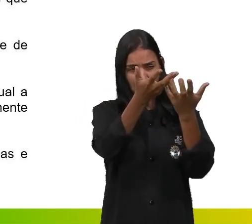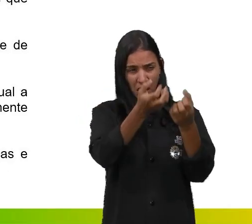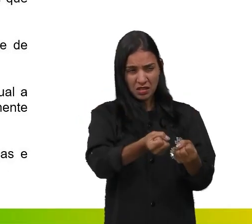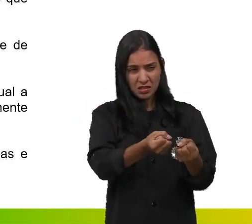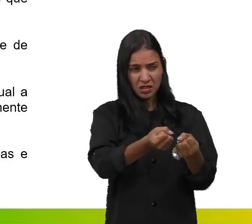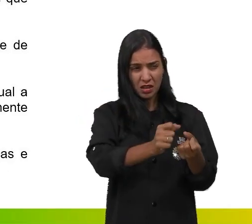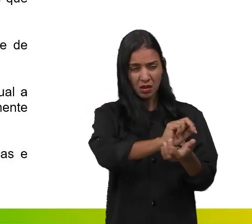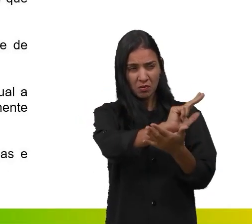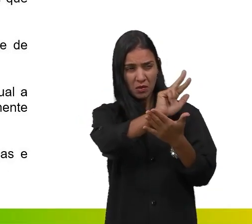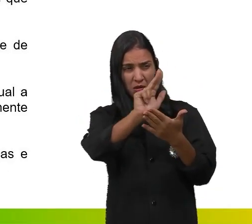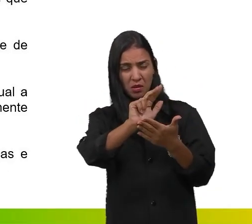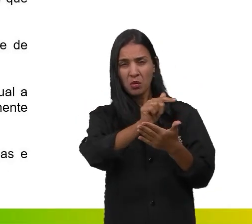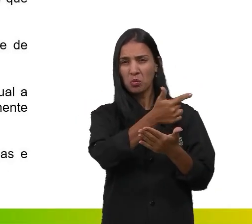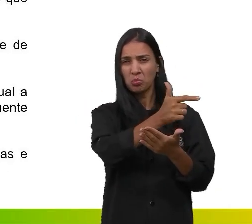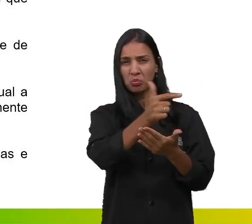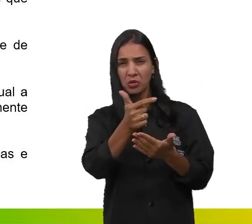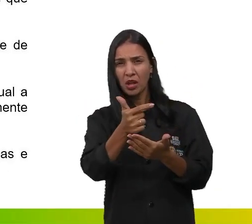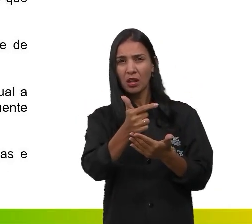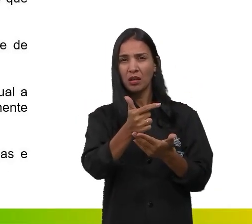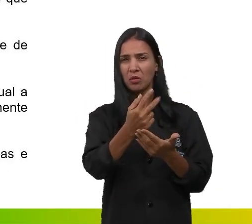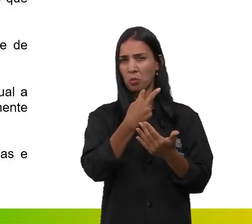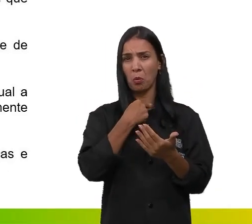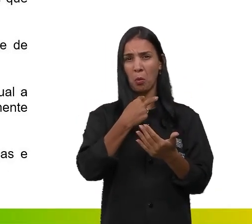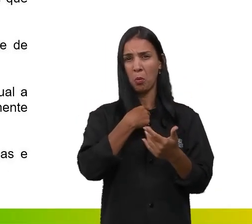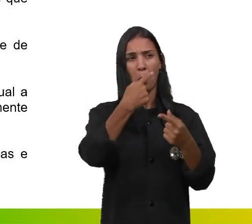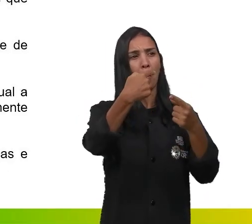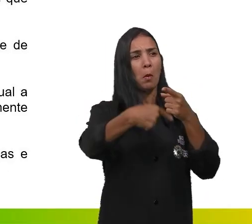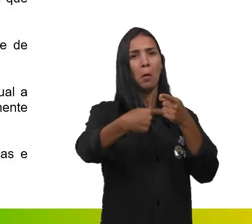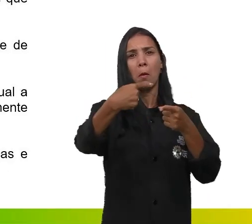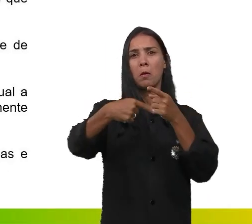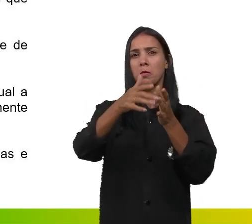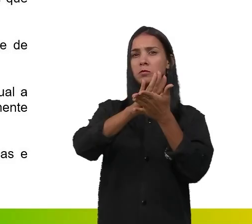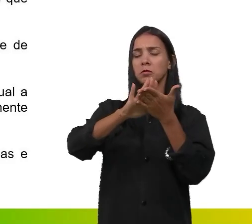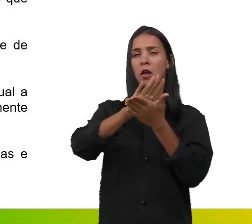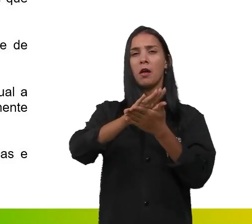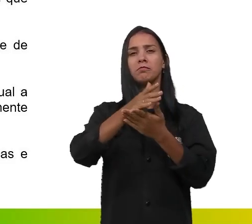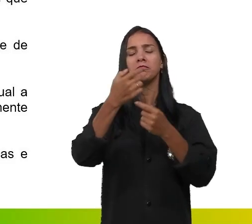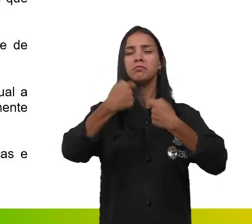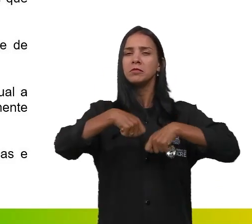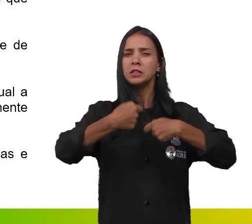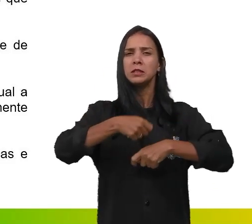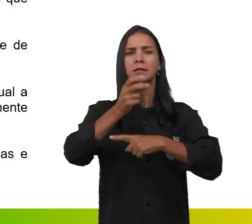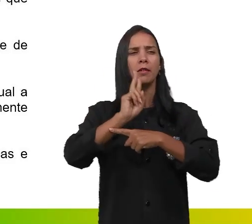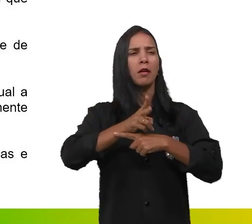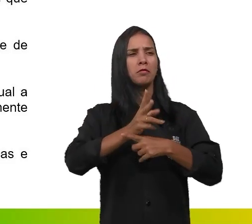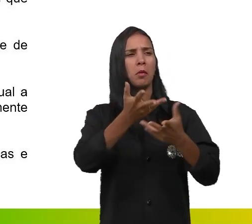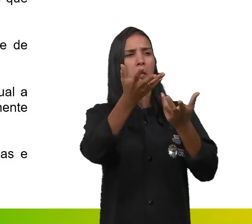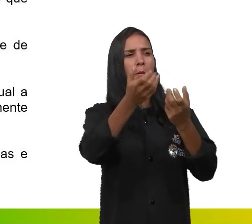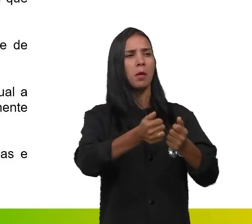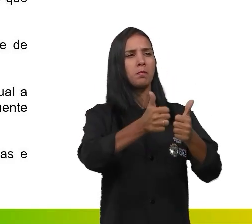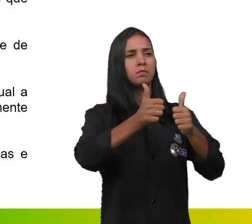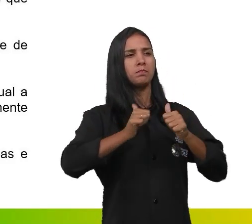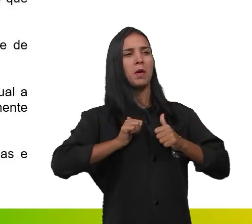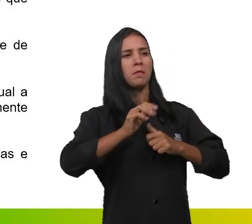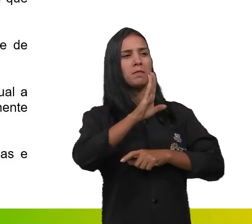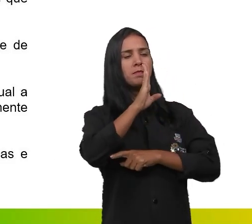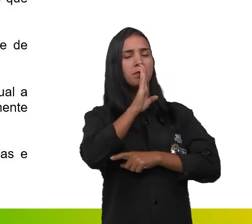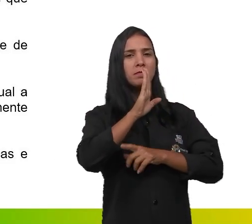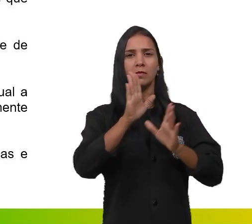diferença? Então, não pode discordar em nada, tem que ser pacífico e só